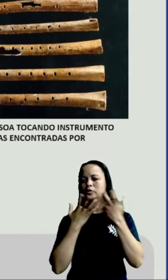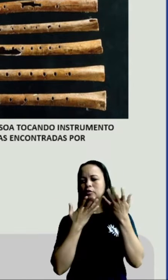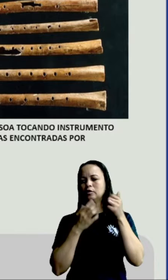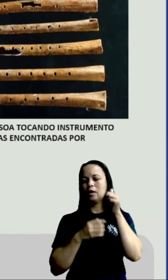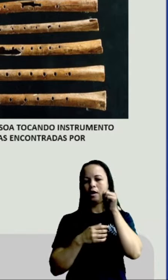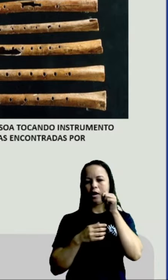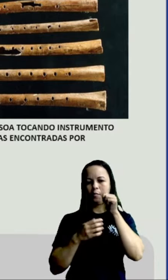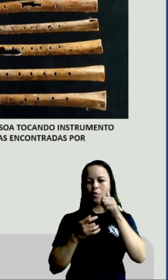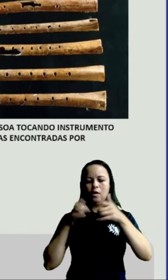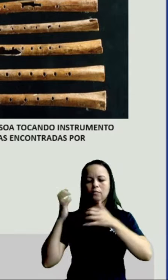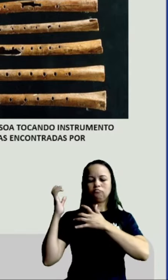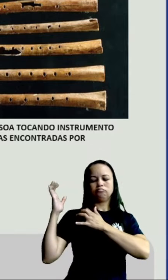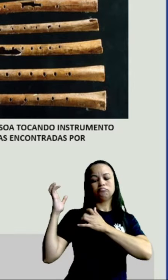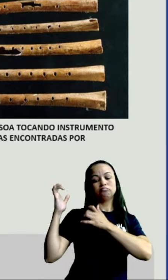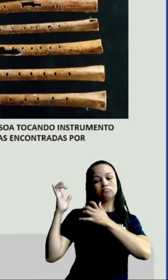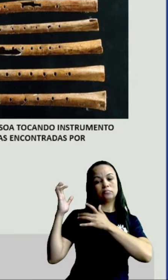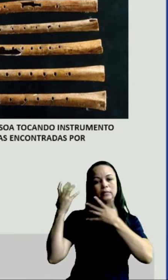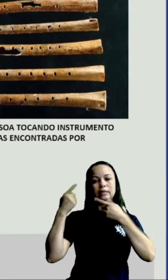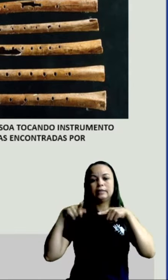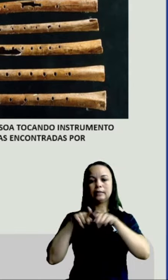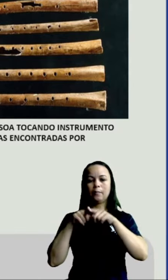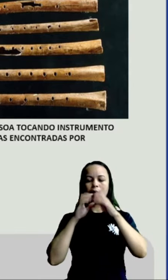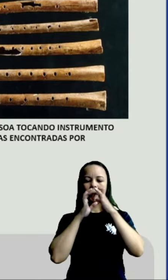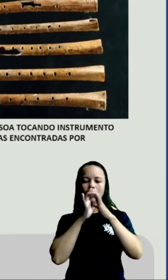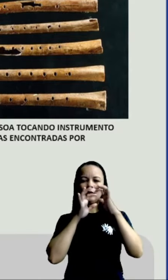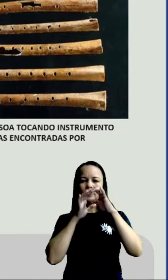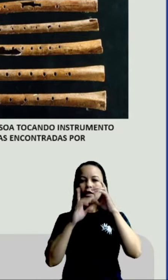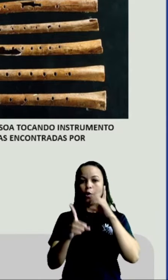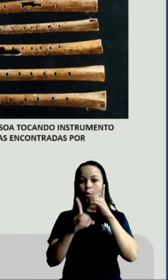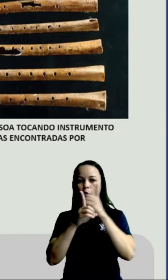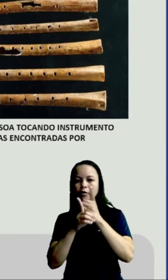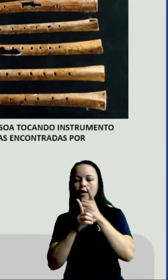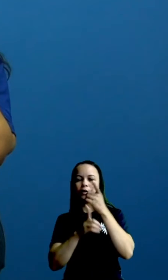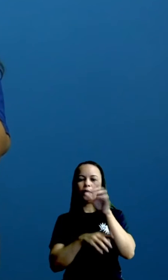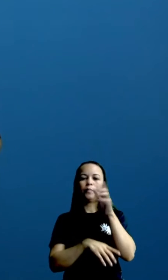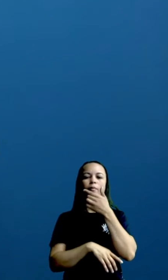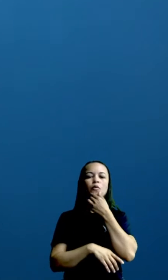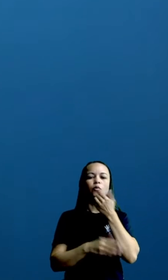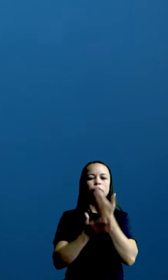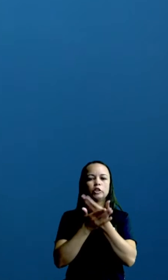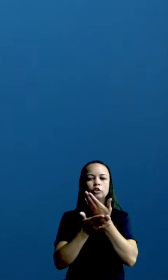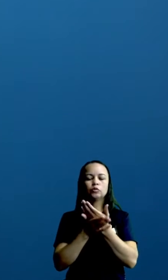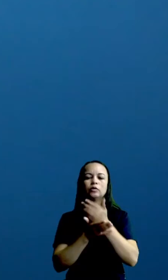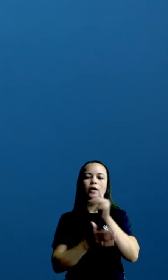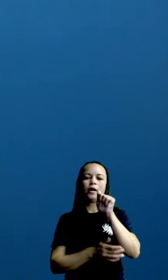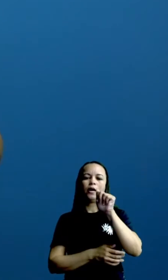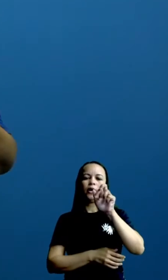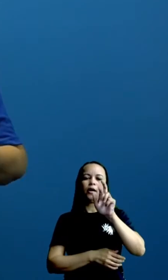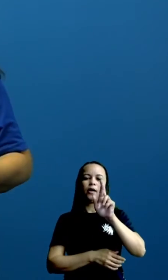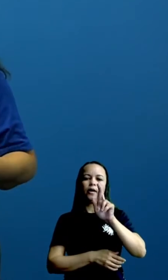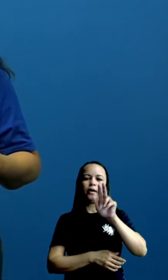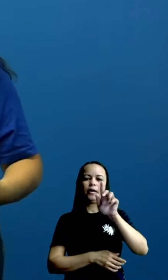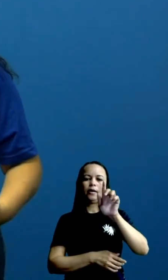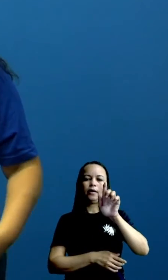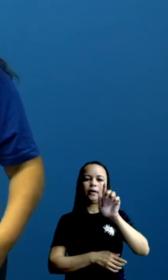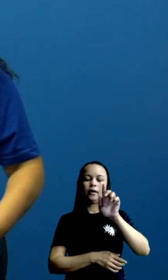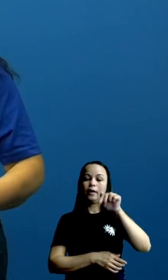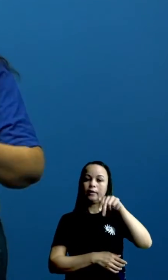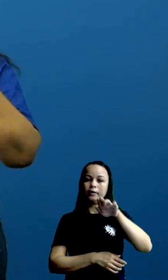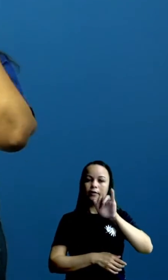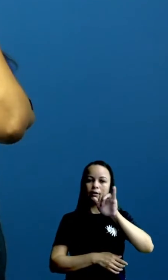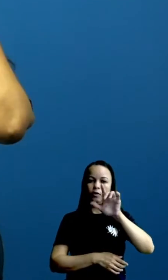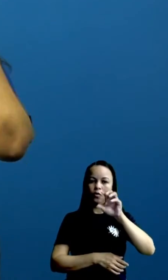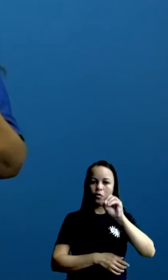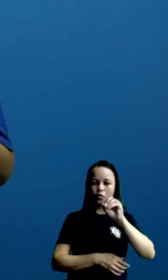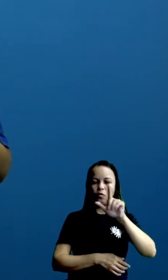chinesas encontrada por arqueólogos arqueólogo vem só interessante você vê que nessas civilizações